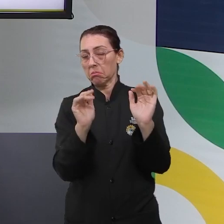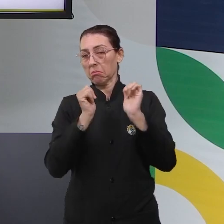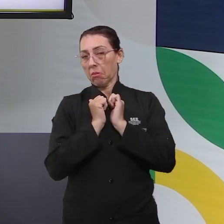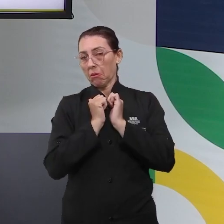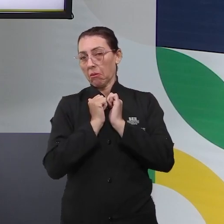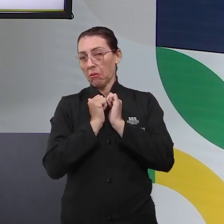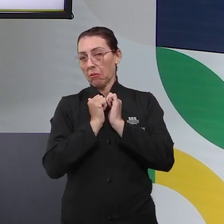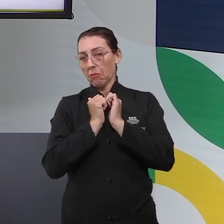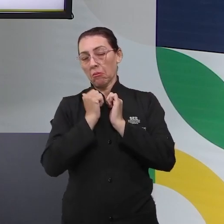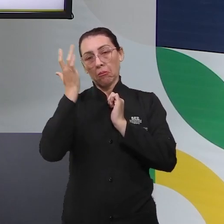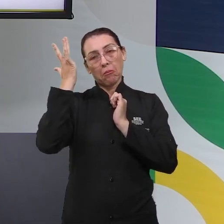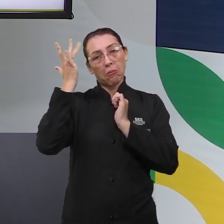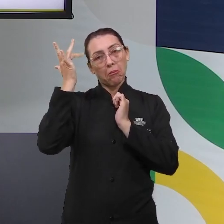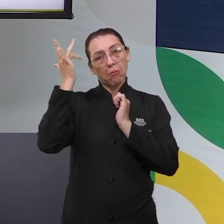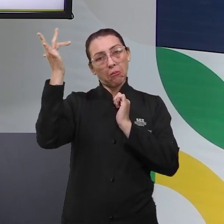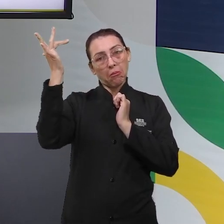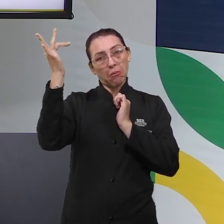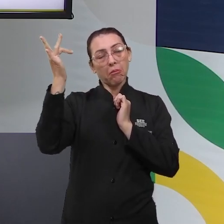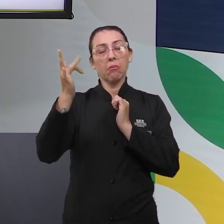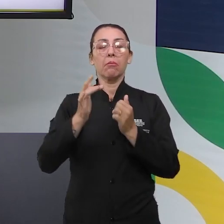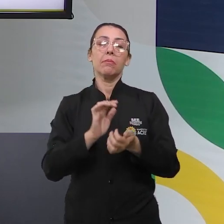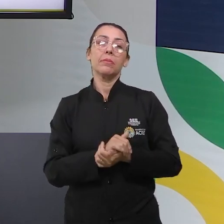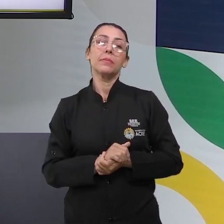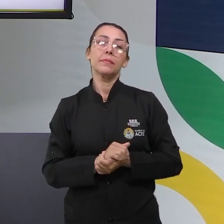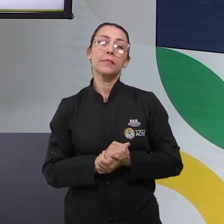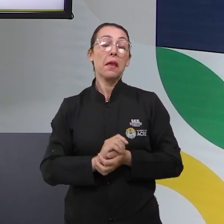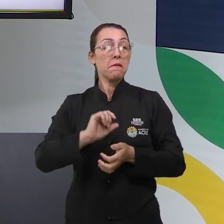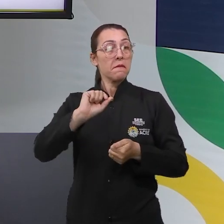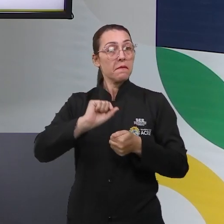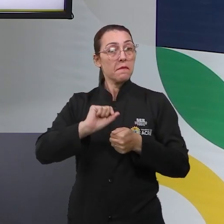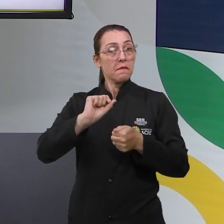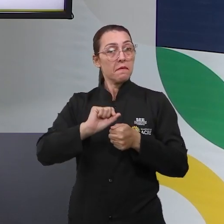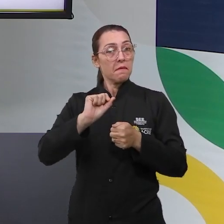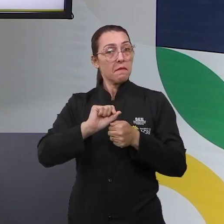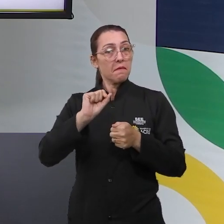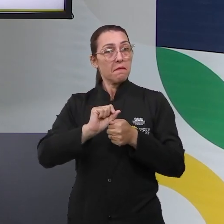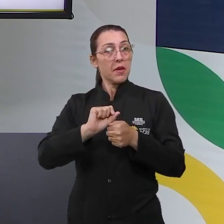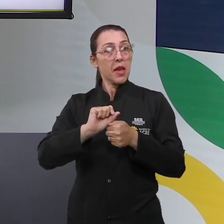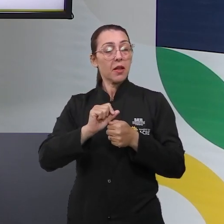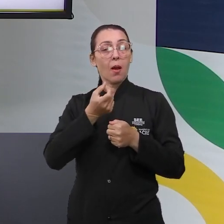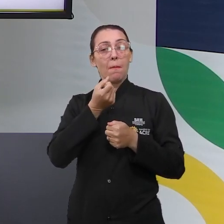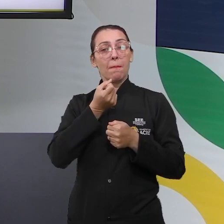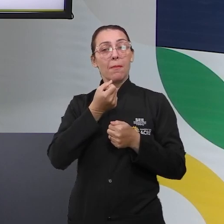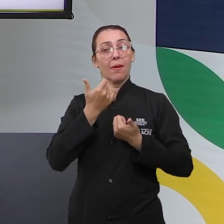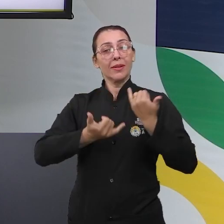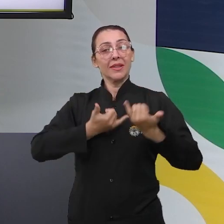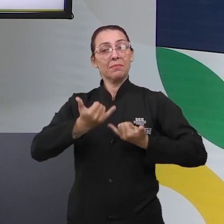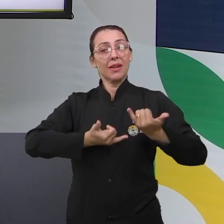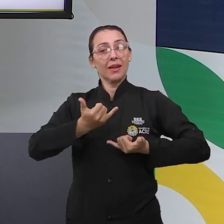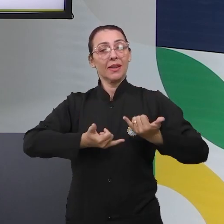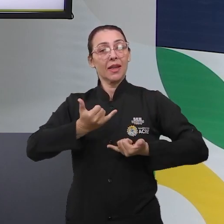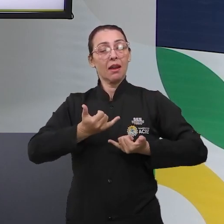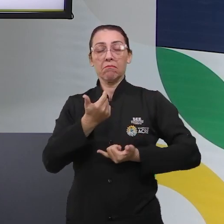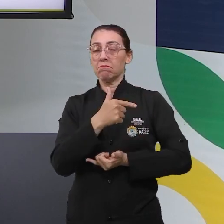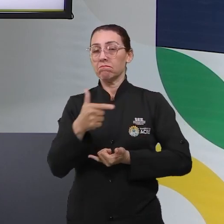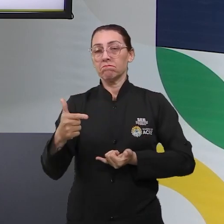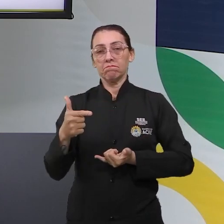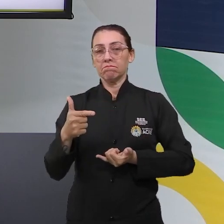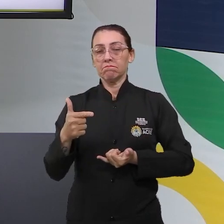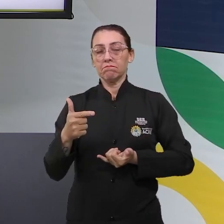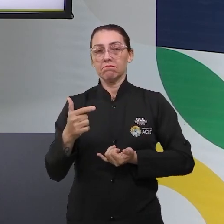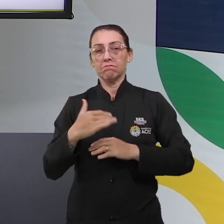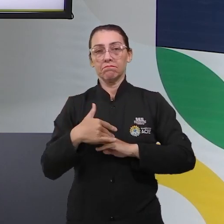nada, tá bom? Era mais feita como um hobby, como diversão. E ela não tinha